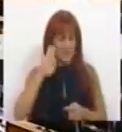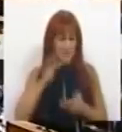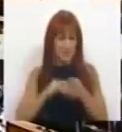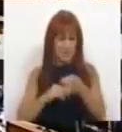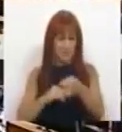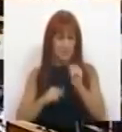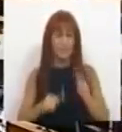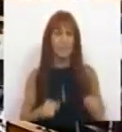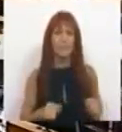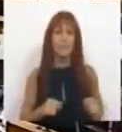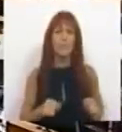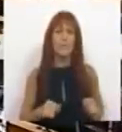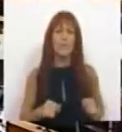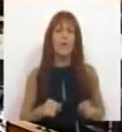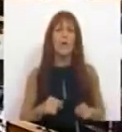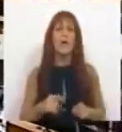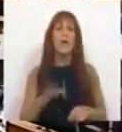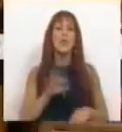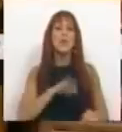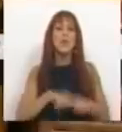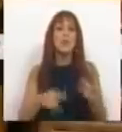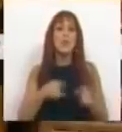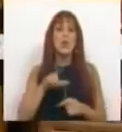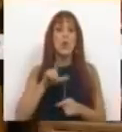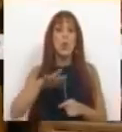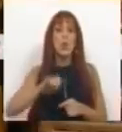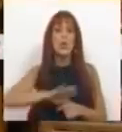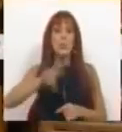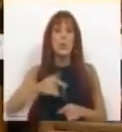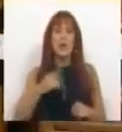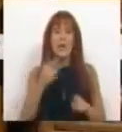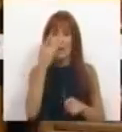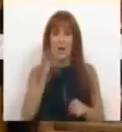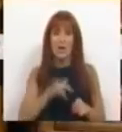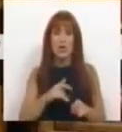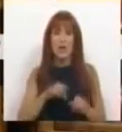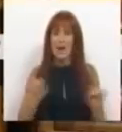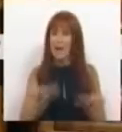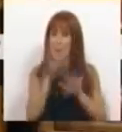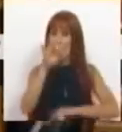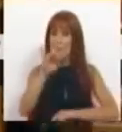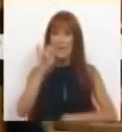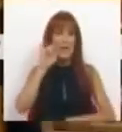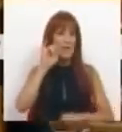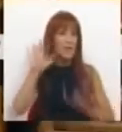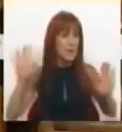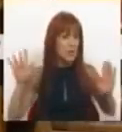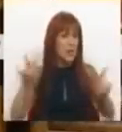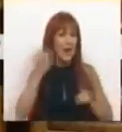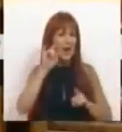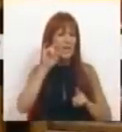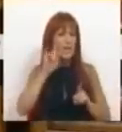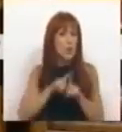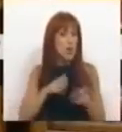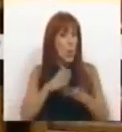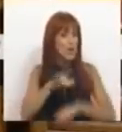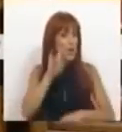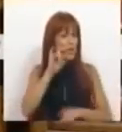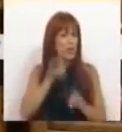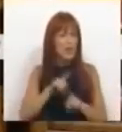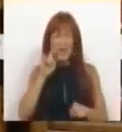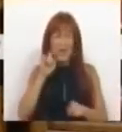gostaríamos de saber, porque o Sr. Deputado Luís Montenegro, uma coisa é muito clara, o PCP defende, sempre defendeu e continua a